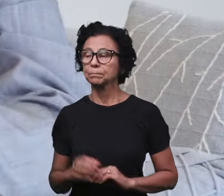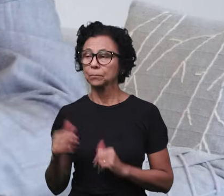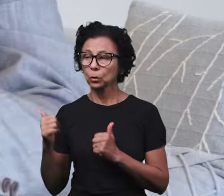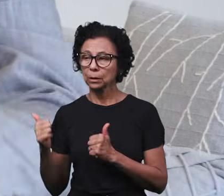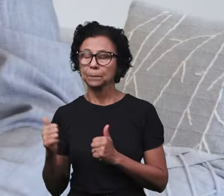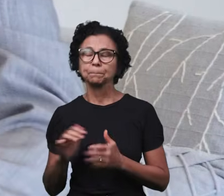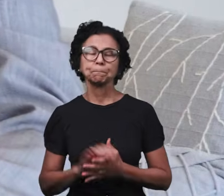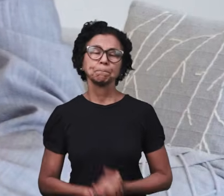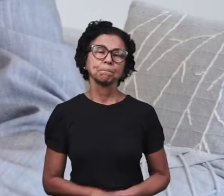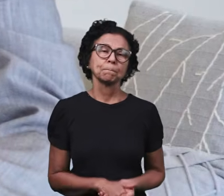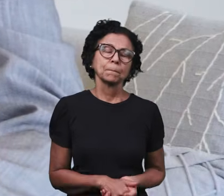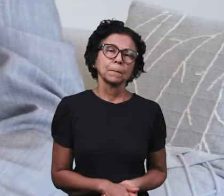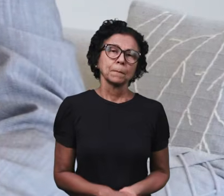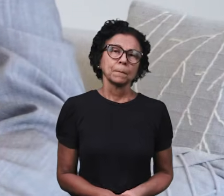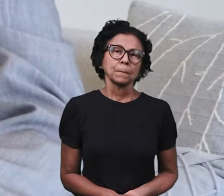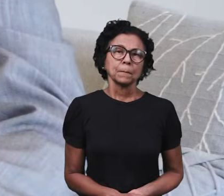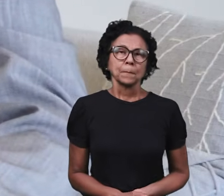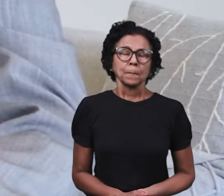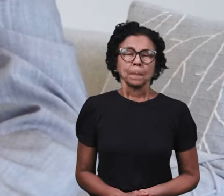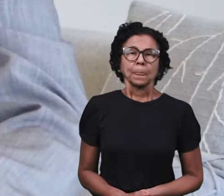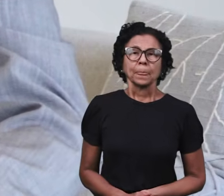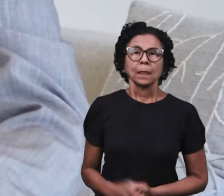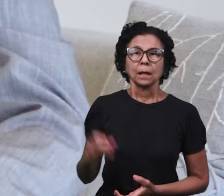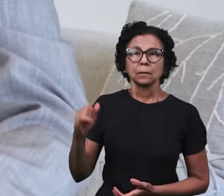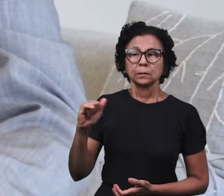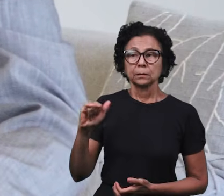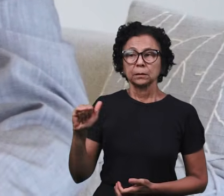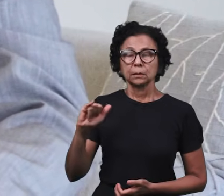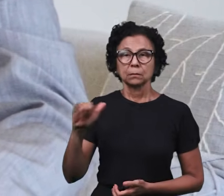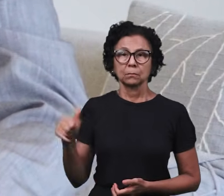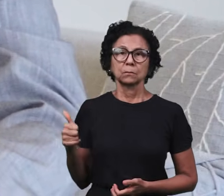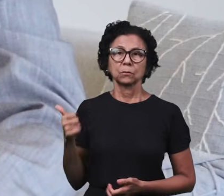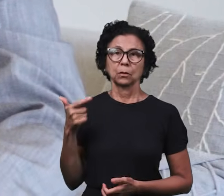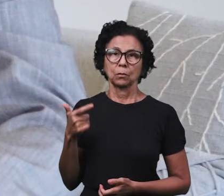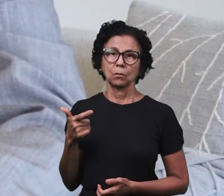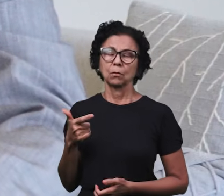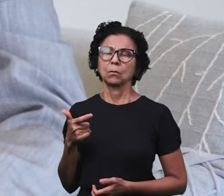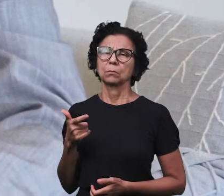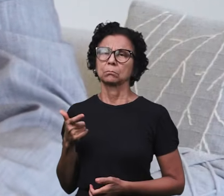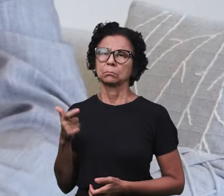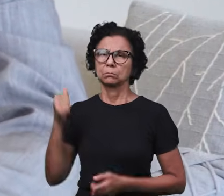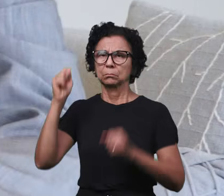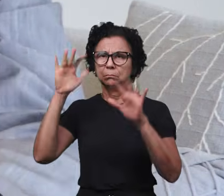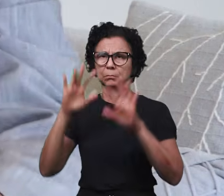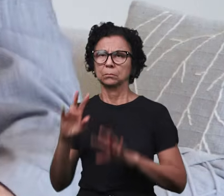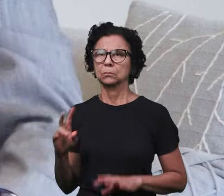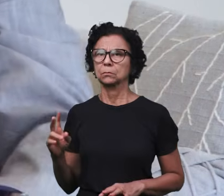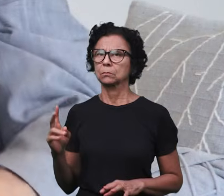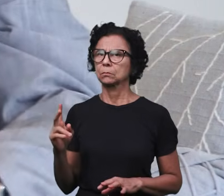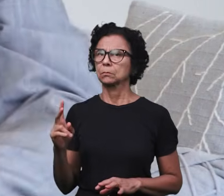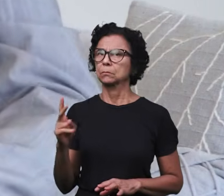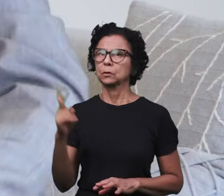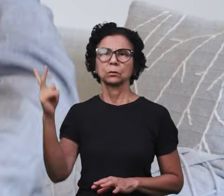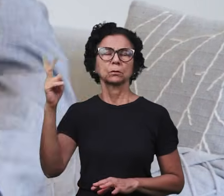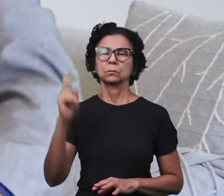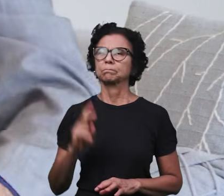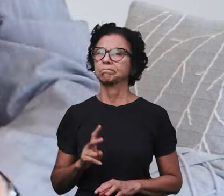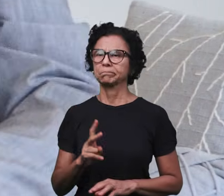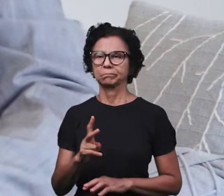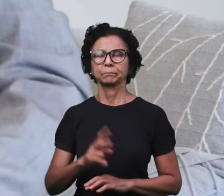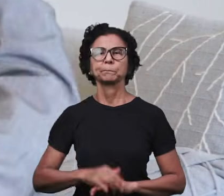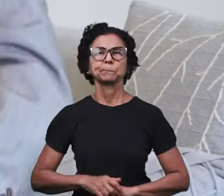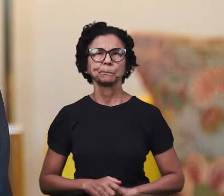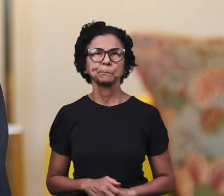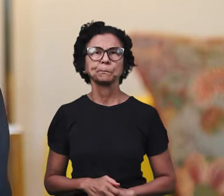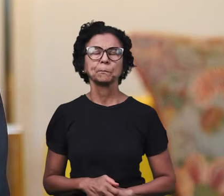reconhecer o valor da bênção, né? Quer dizer, o Senhor sempre tem aquele que o Senhor quer usar. A verdade é essa, né? E chega